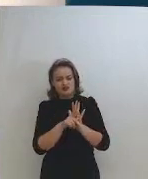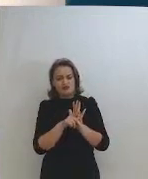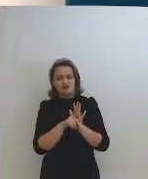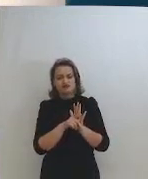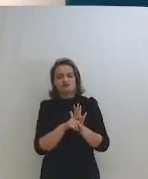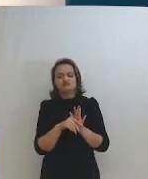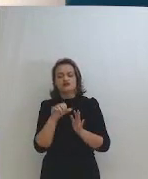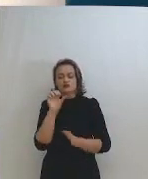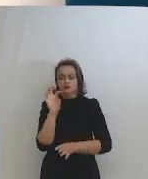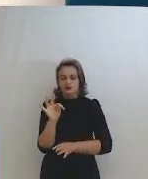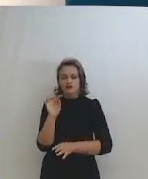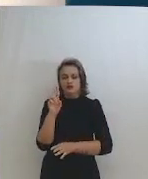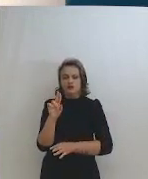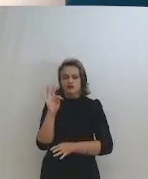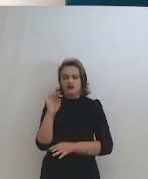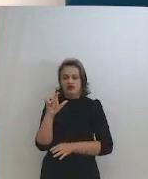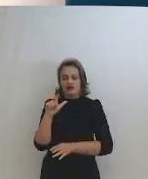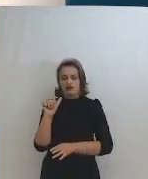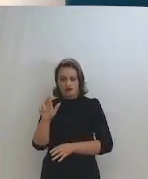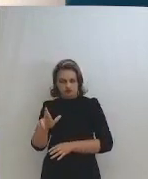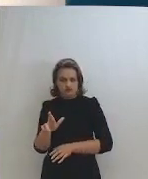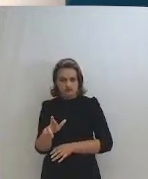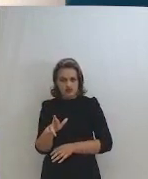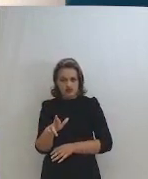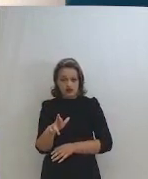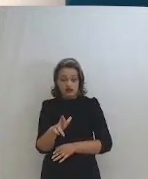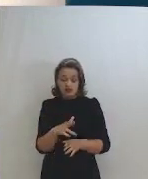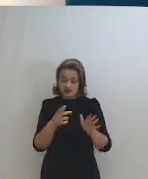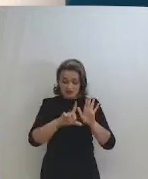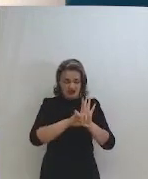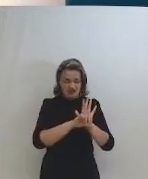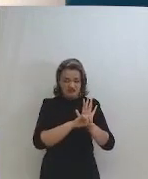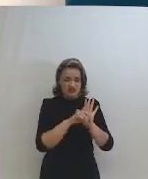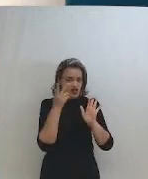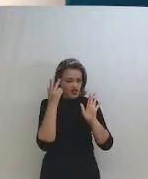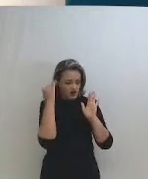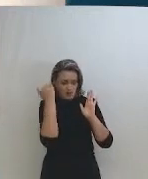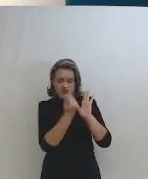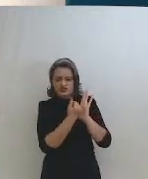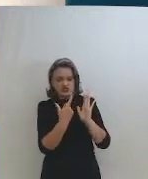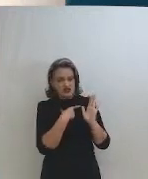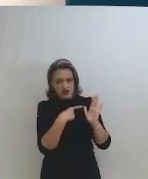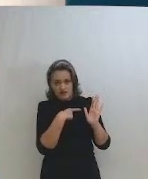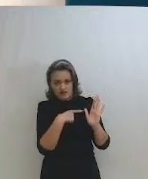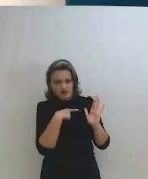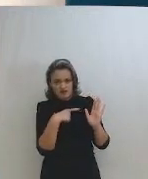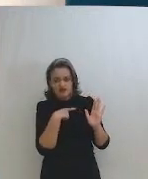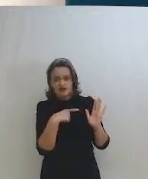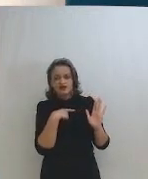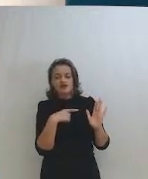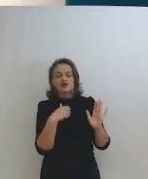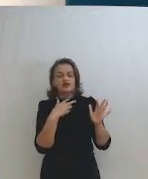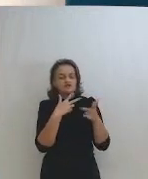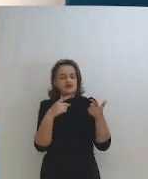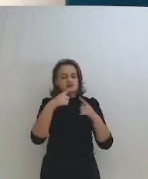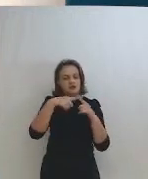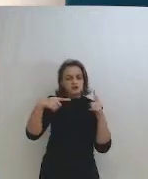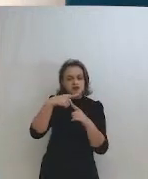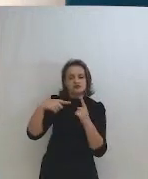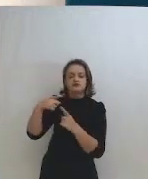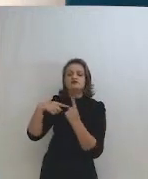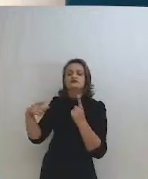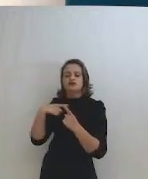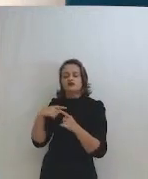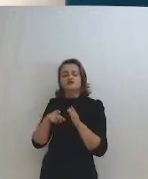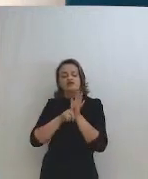que não existe qualquer ilegalidade no caso em apreço, eis que a necessidade de constrição cautelar dos réus foi devidamente revisada.